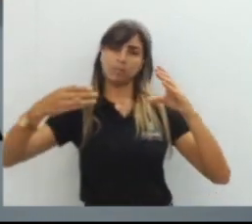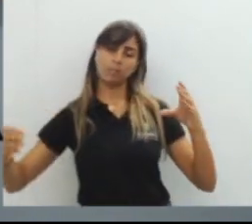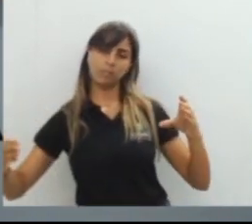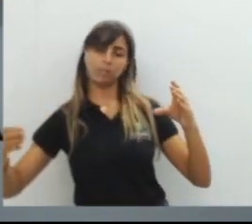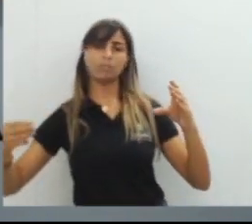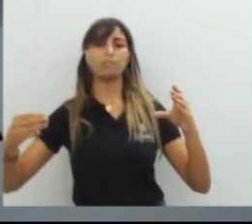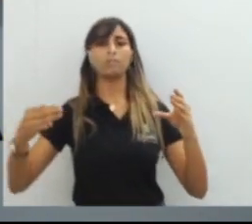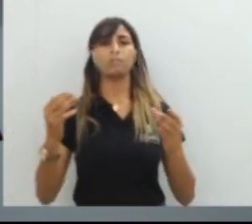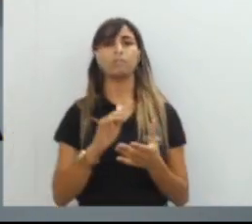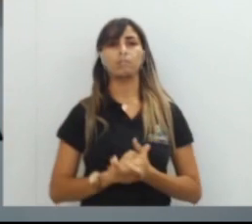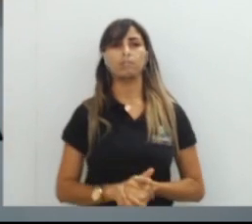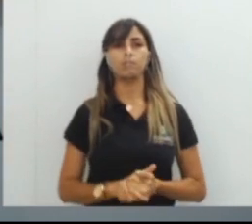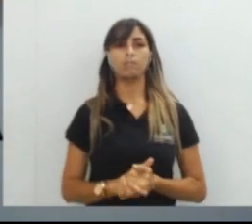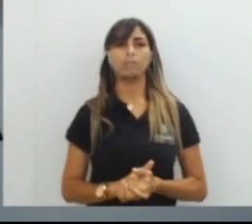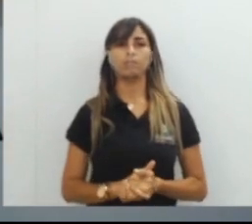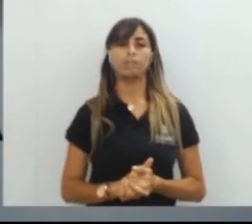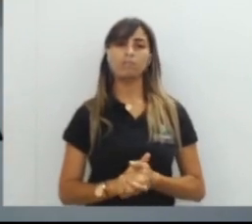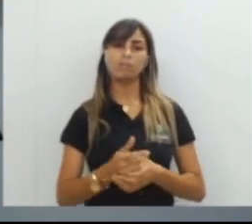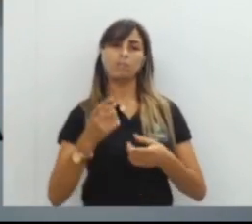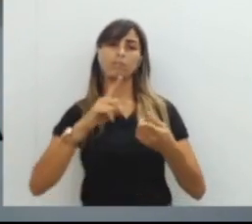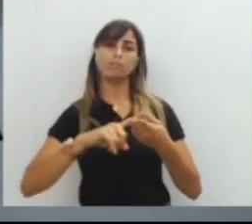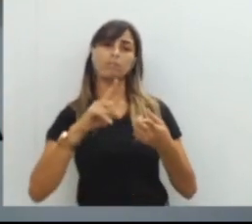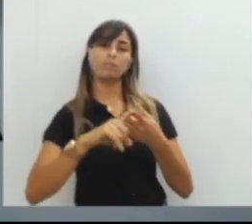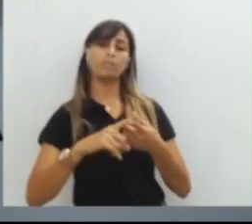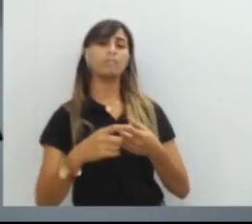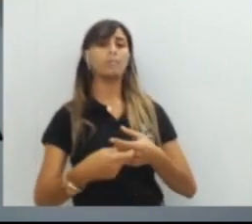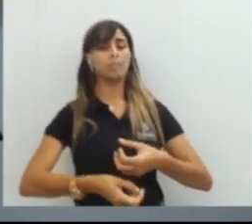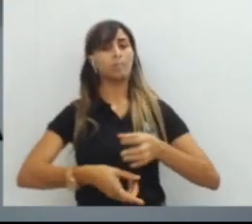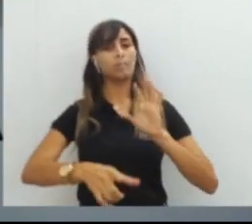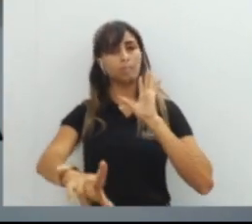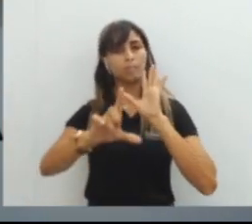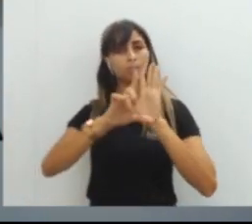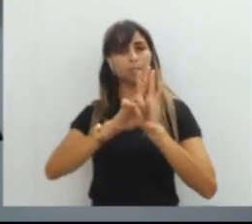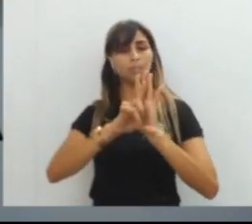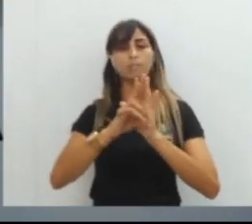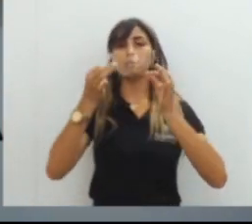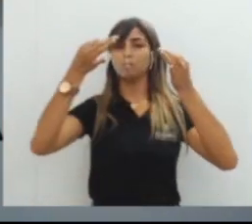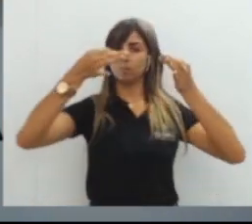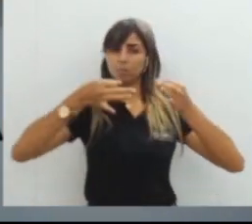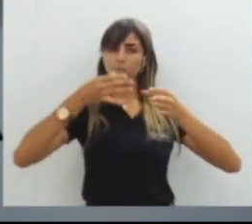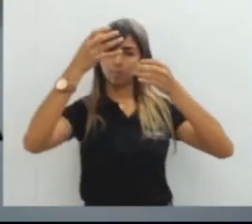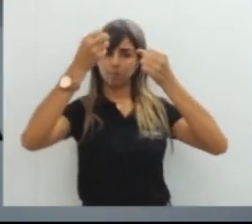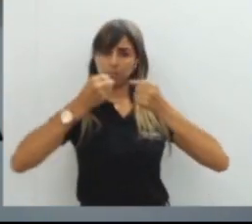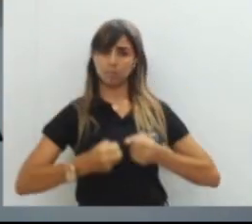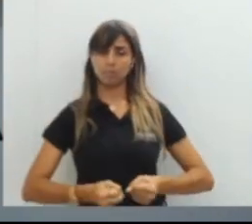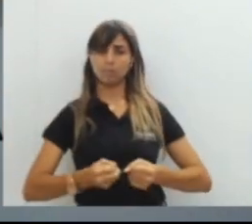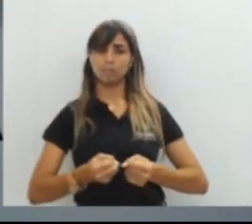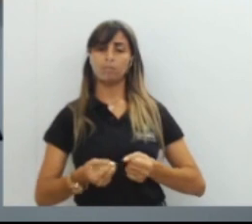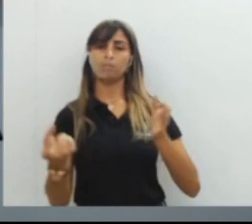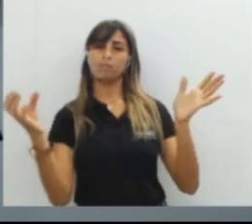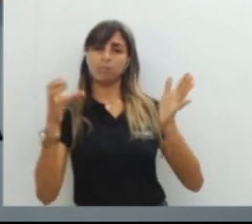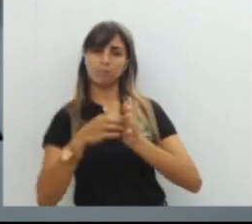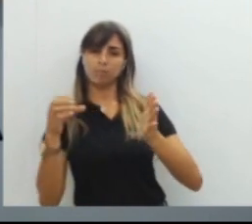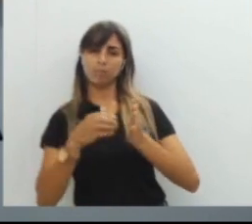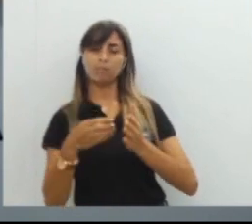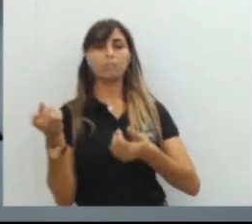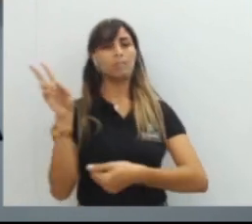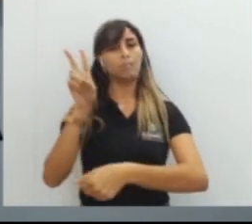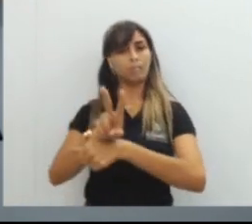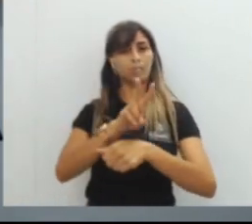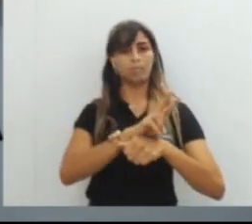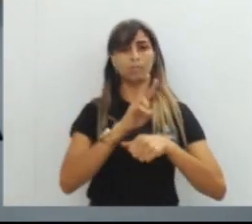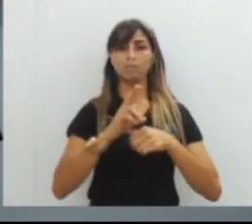naturais relevantes, legalmente instituídos pelo poder público, com objetivos de conservação